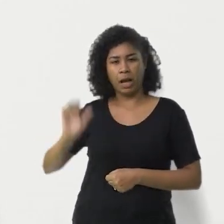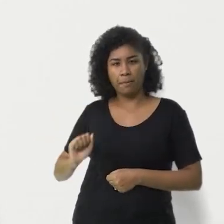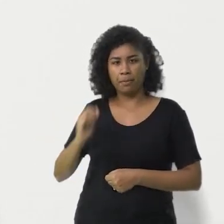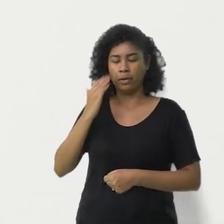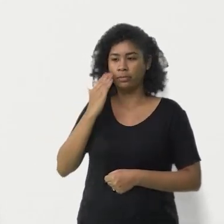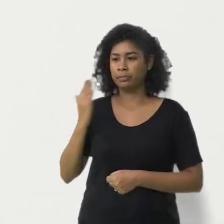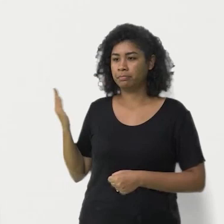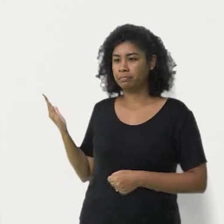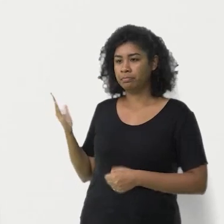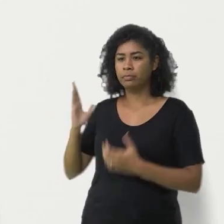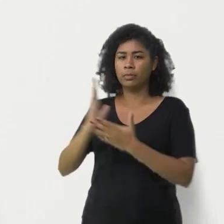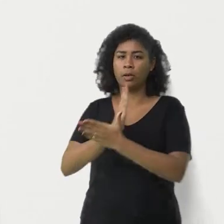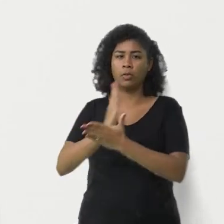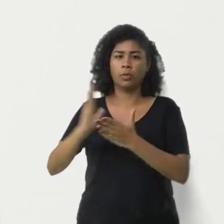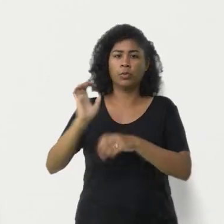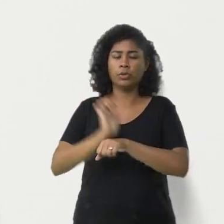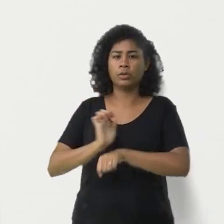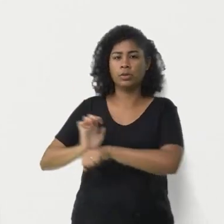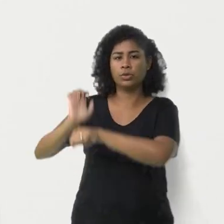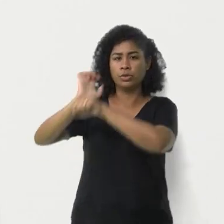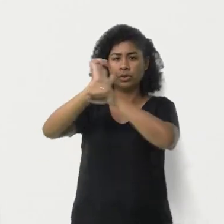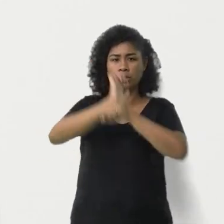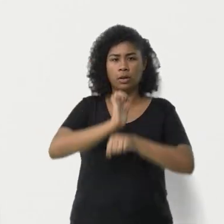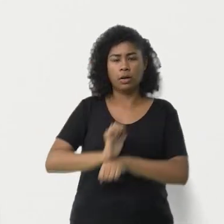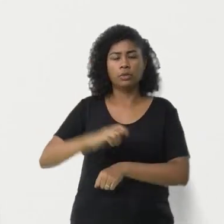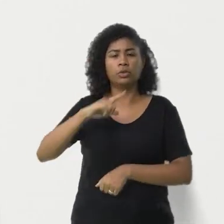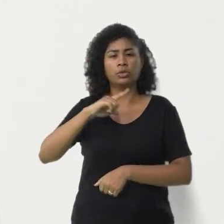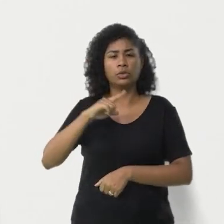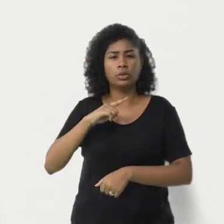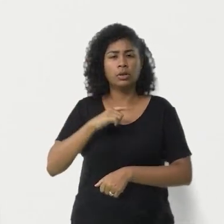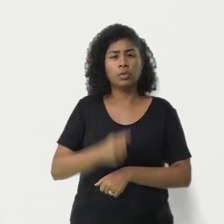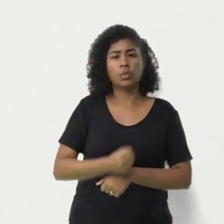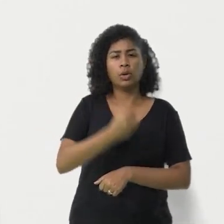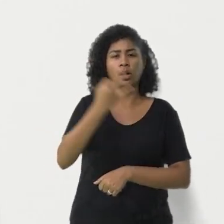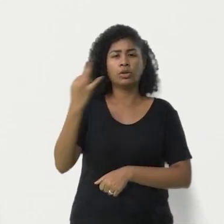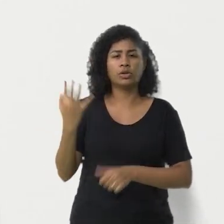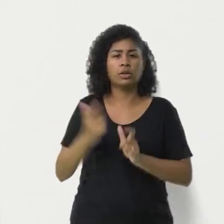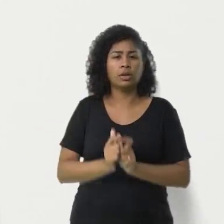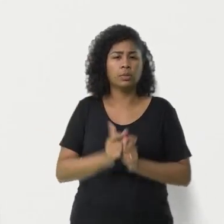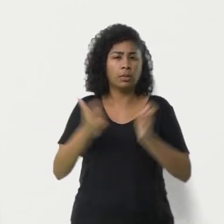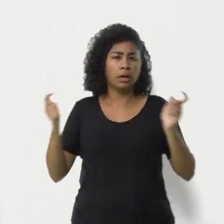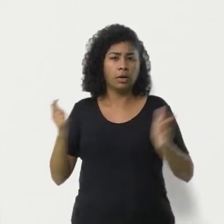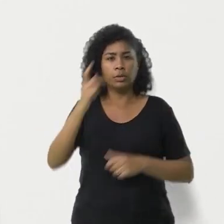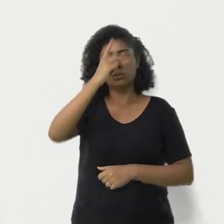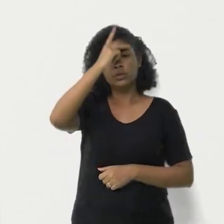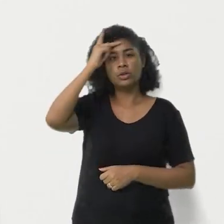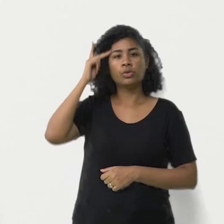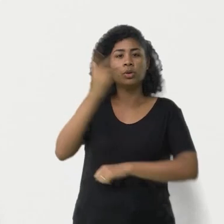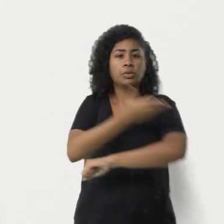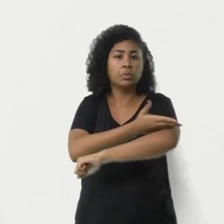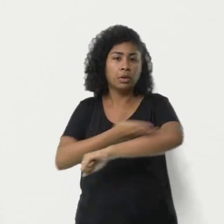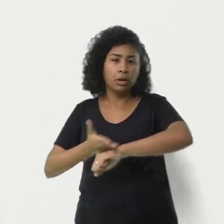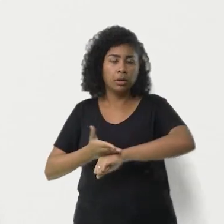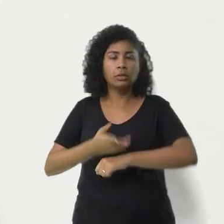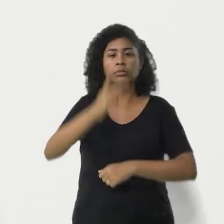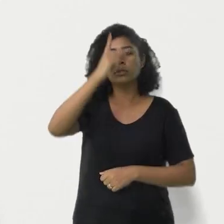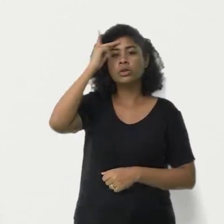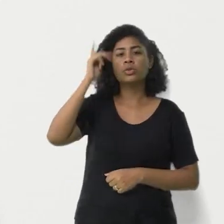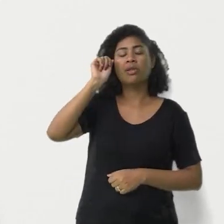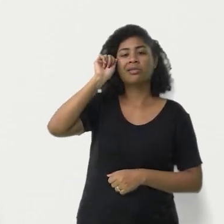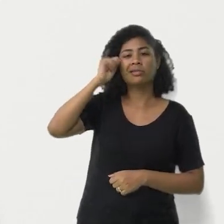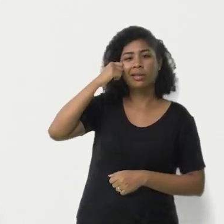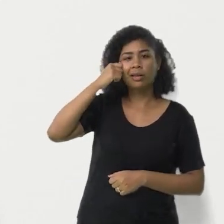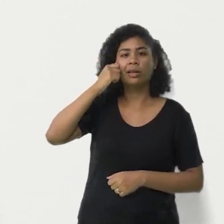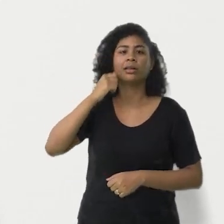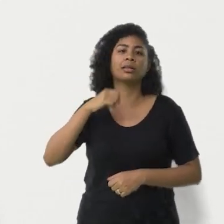alguns estados vai existir uma maior quantidade de brancos, em outros preto, outros